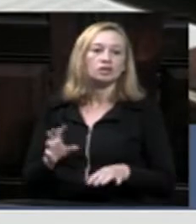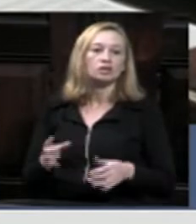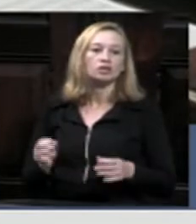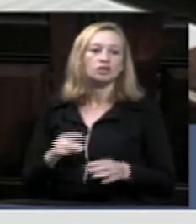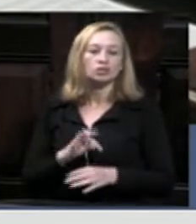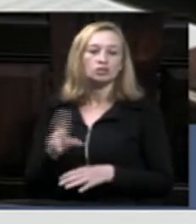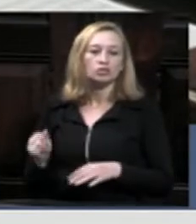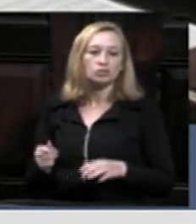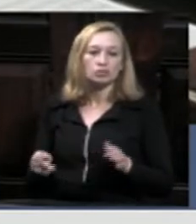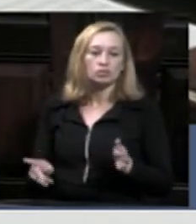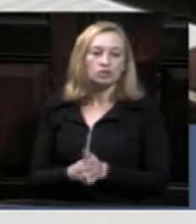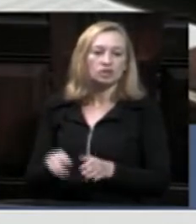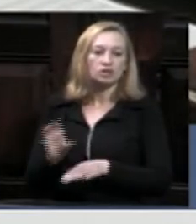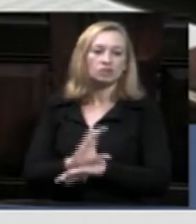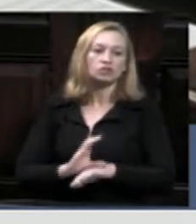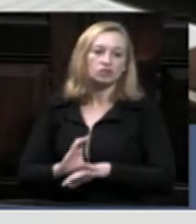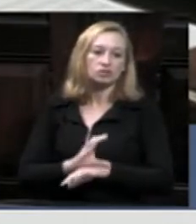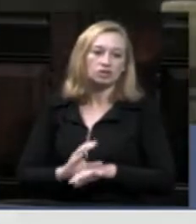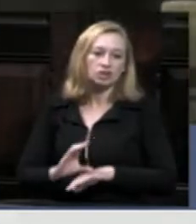constitucionalidade.